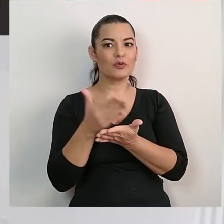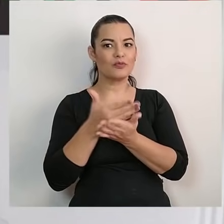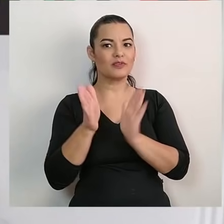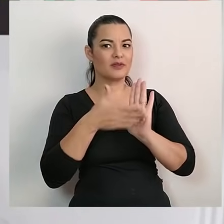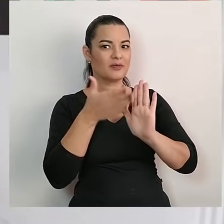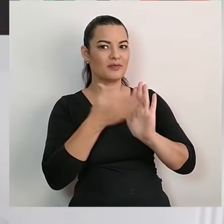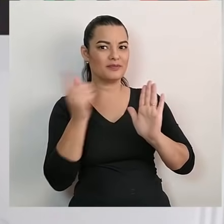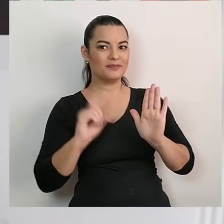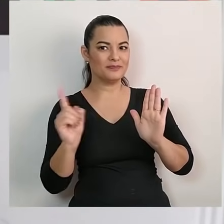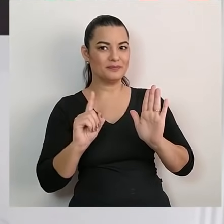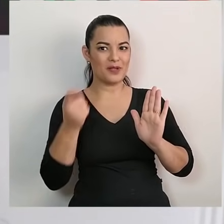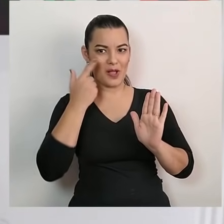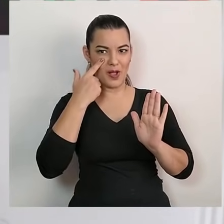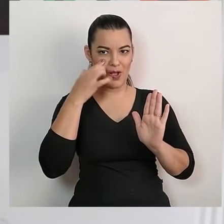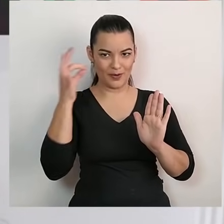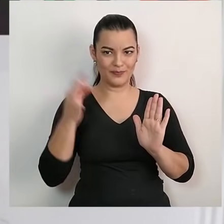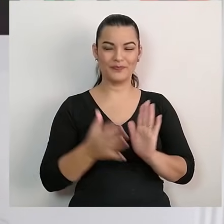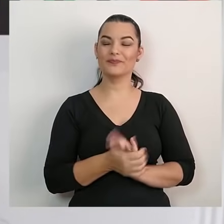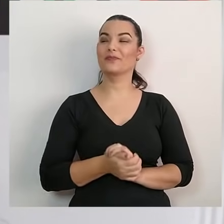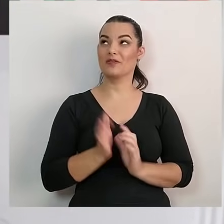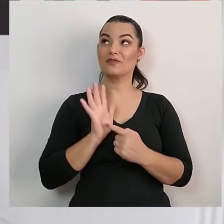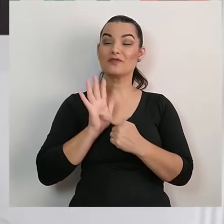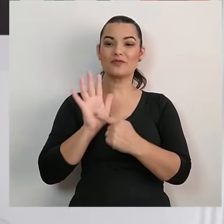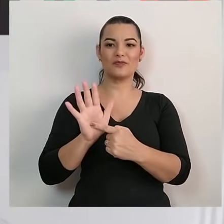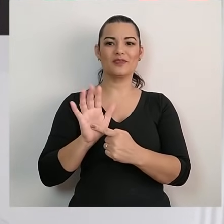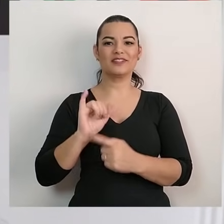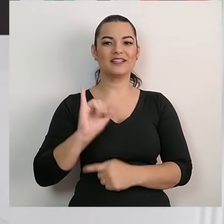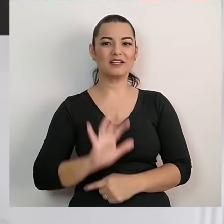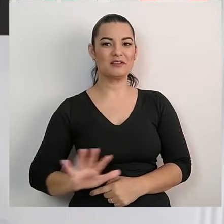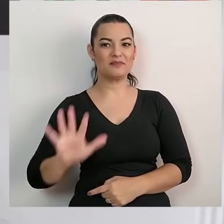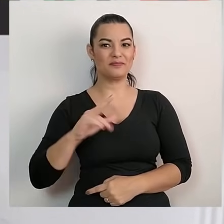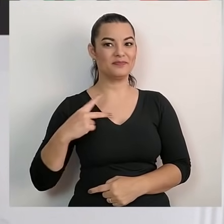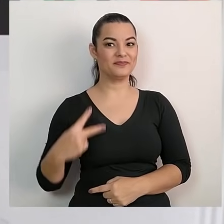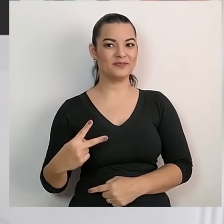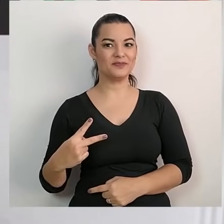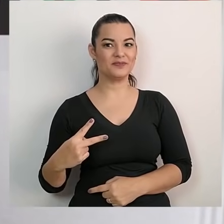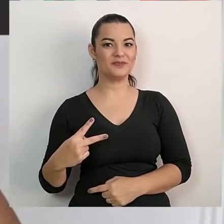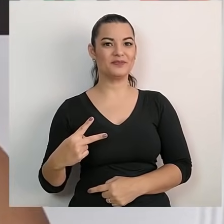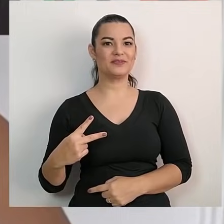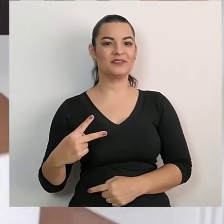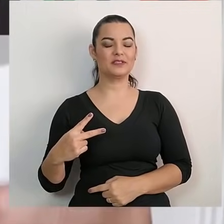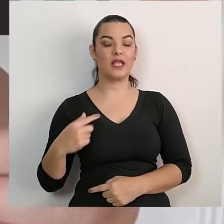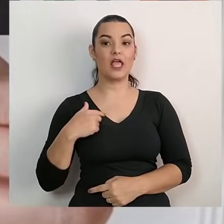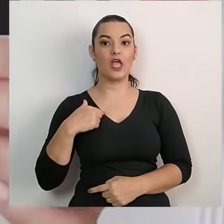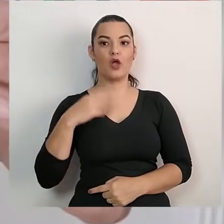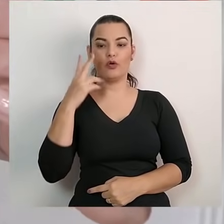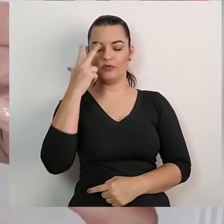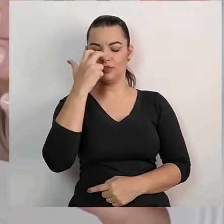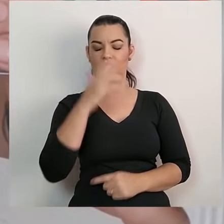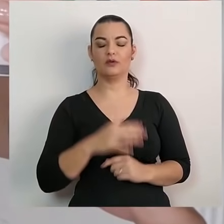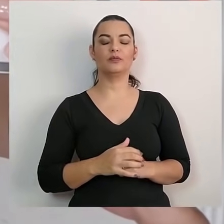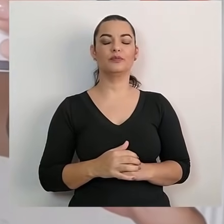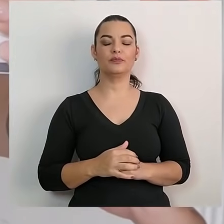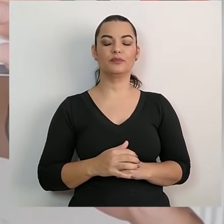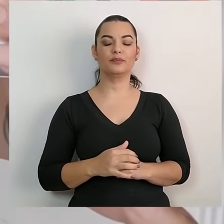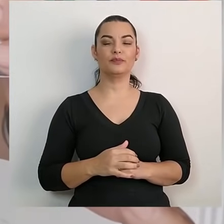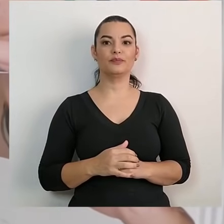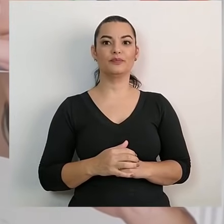tá bom? Então, eu vou mostrar para vocês aqui as duas imagens. Vou fechar os meus olhos.